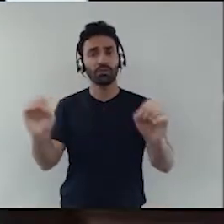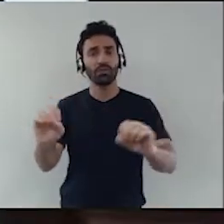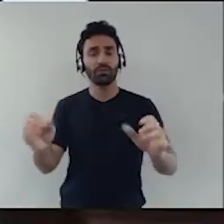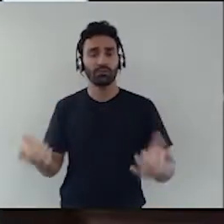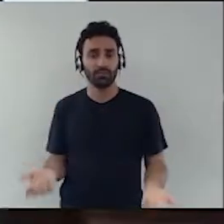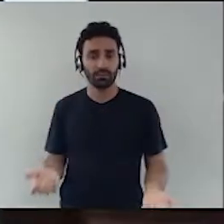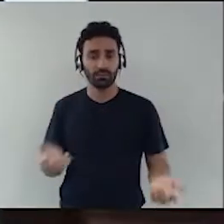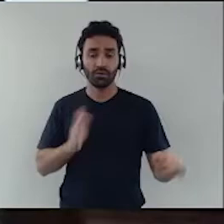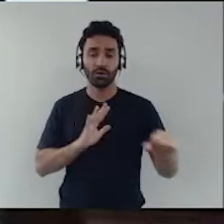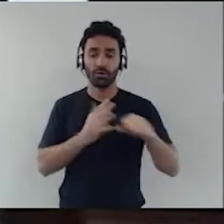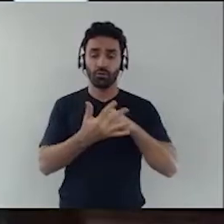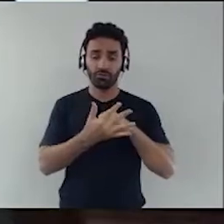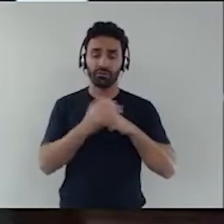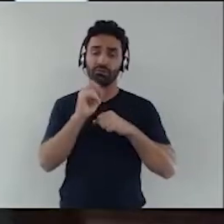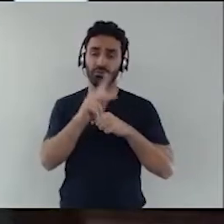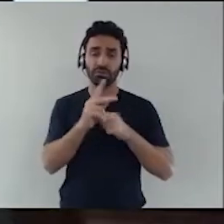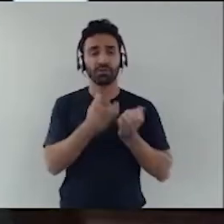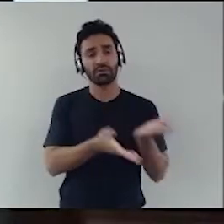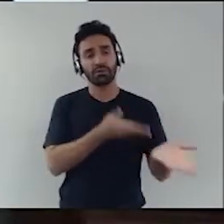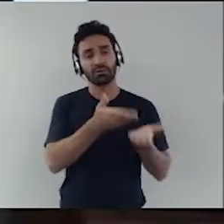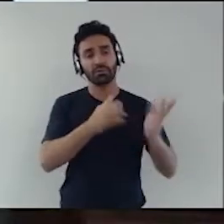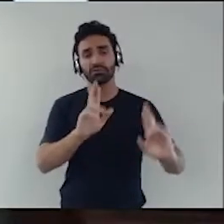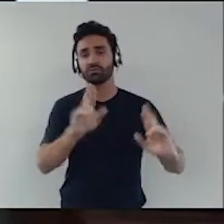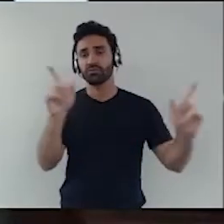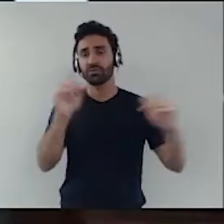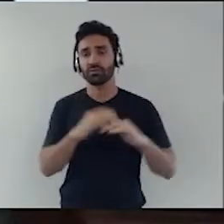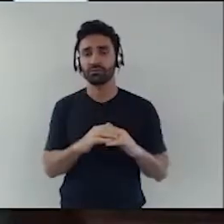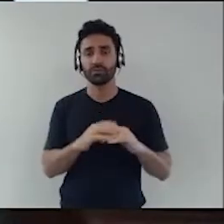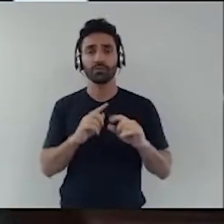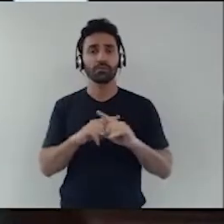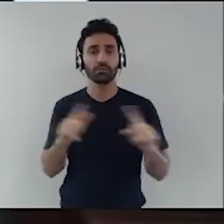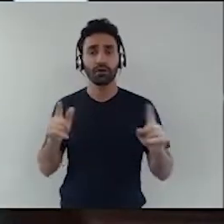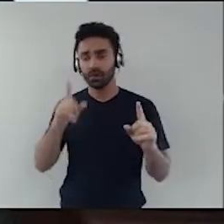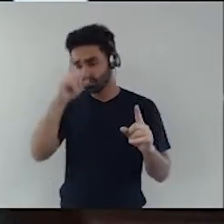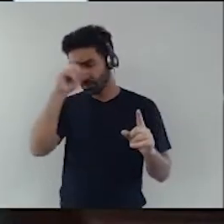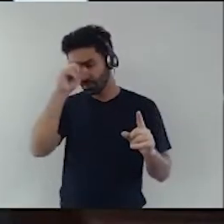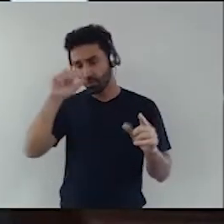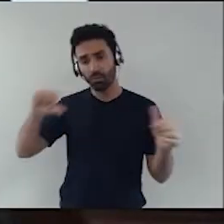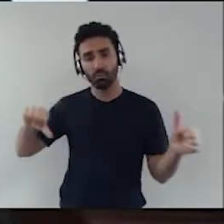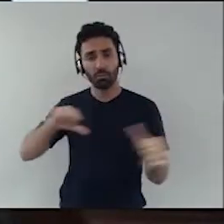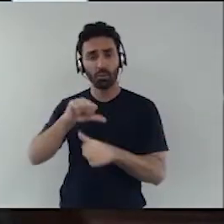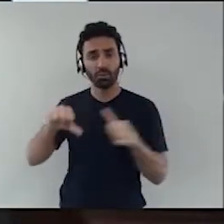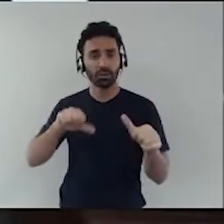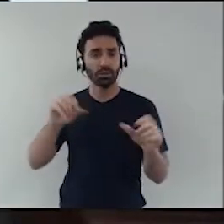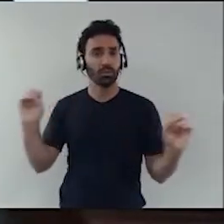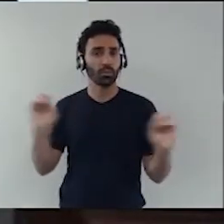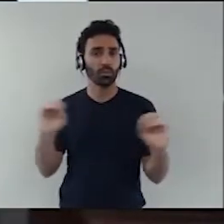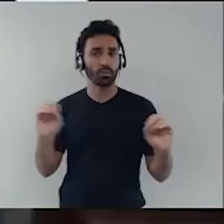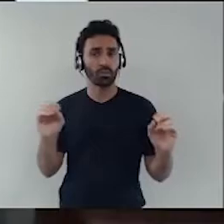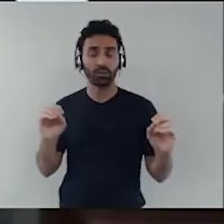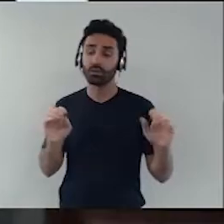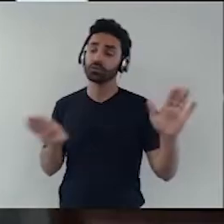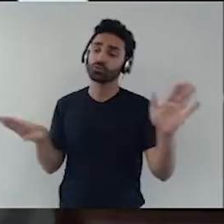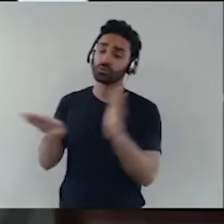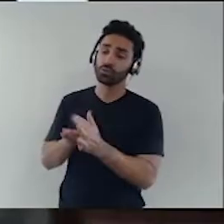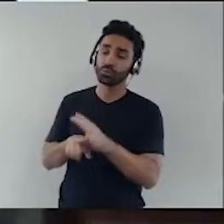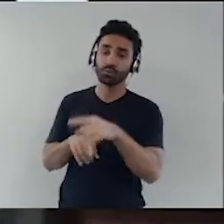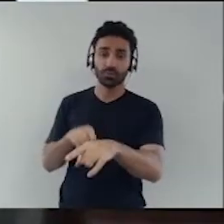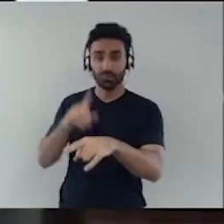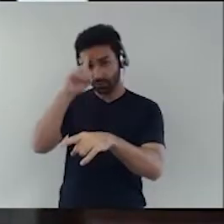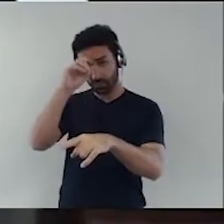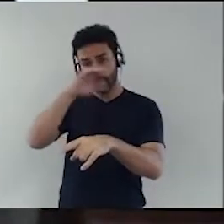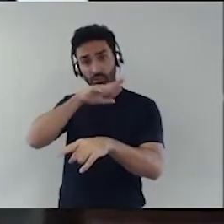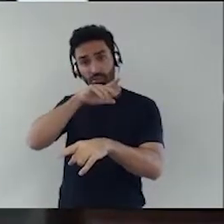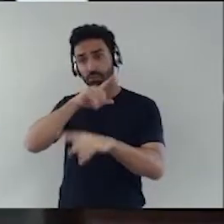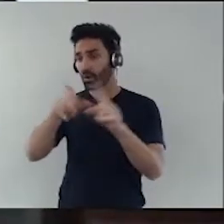tem Covid tem um tratamento diferente, mas o hospital não mudou nada. Se a gente chegar lá, o hospital estava ruim e